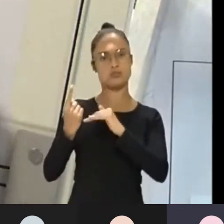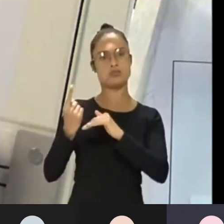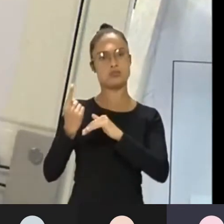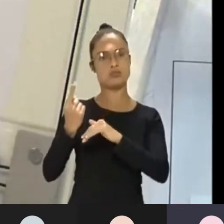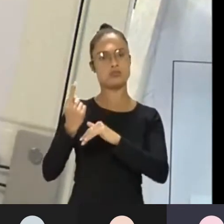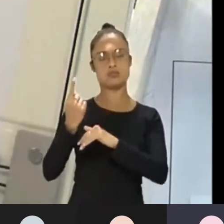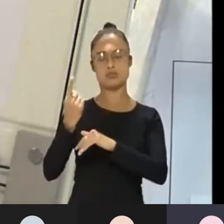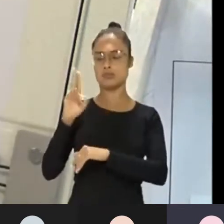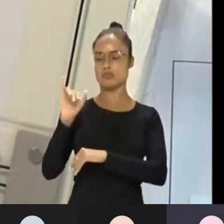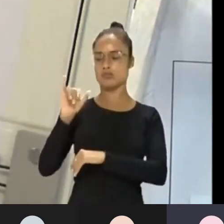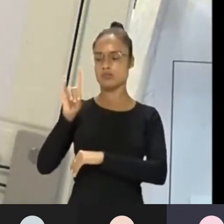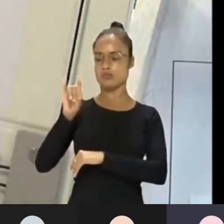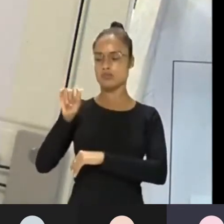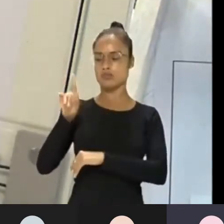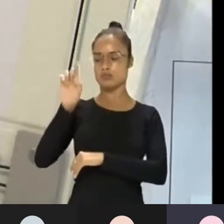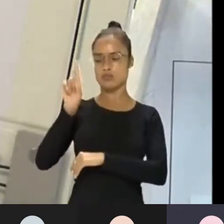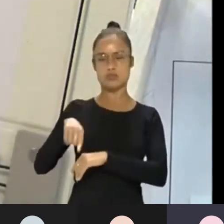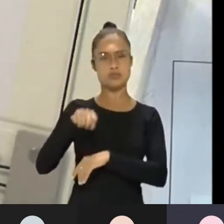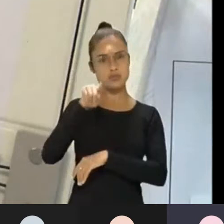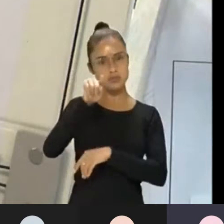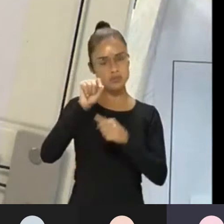e vou fazer um retângulo